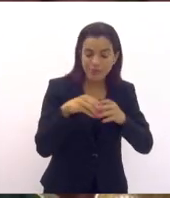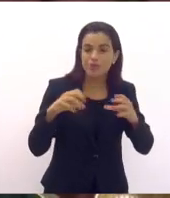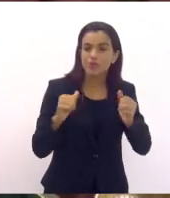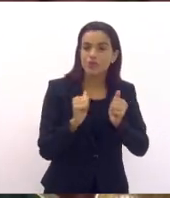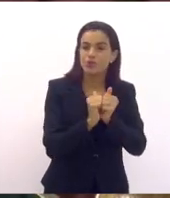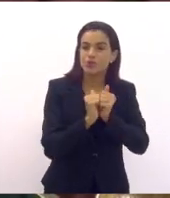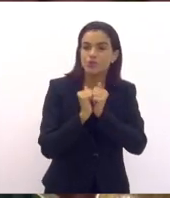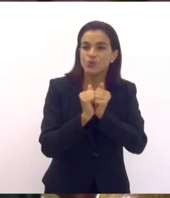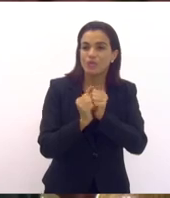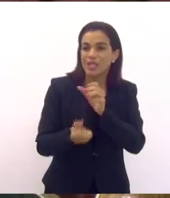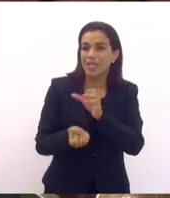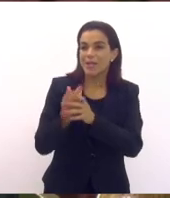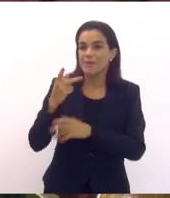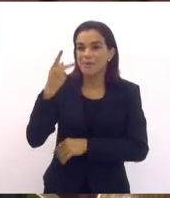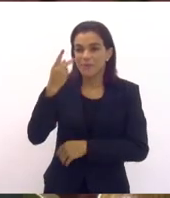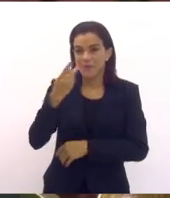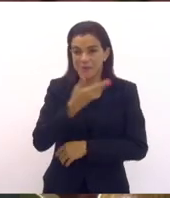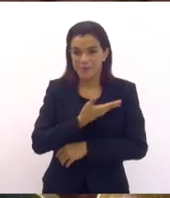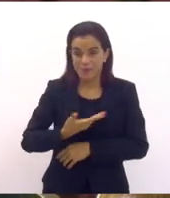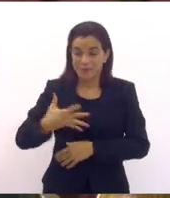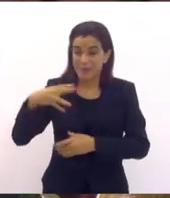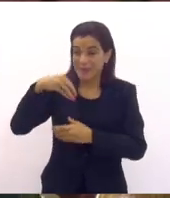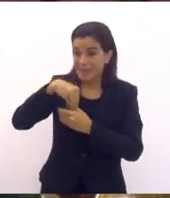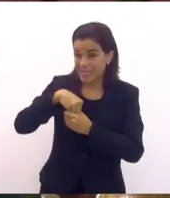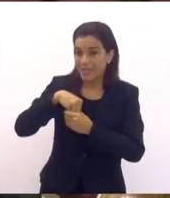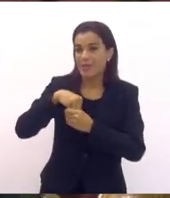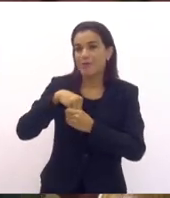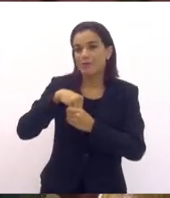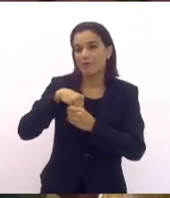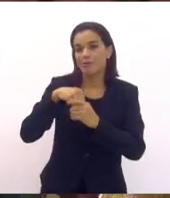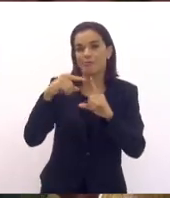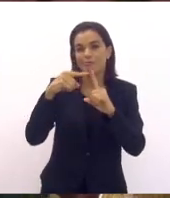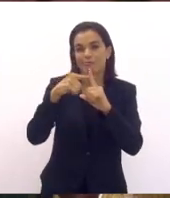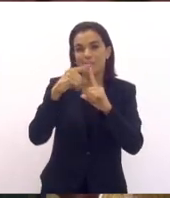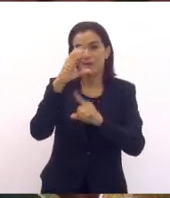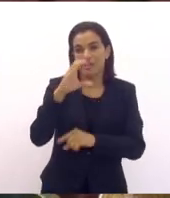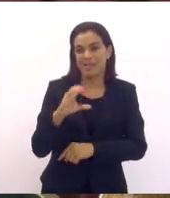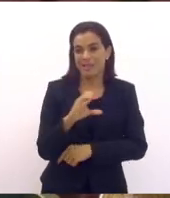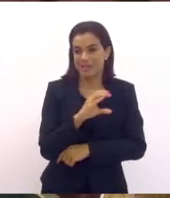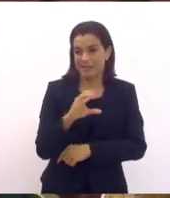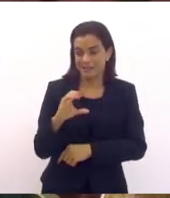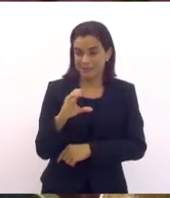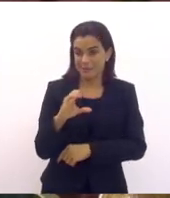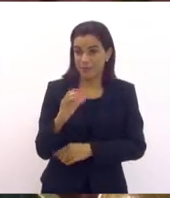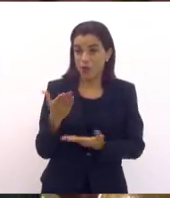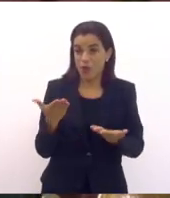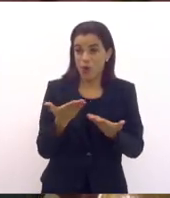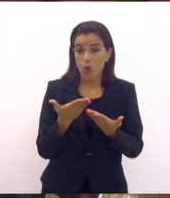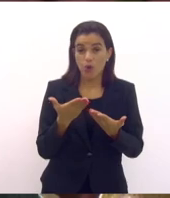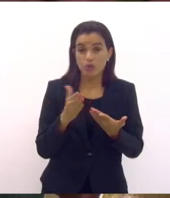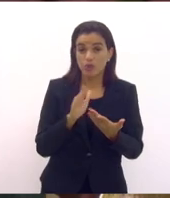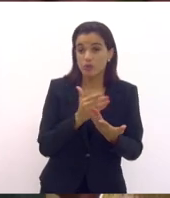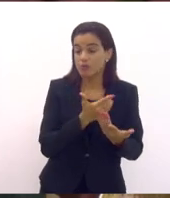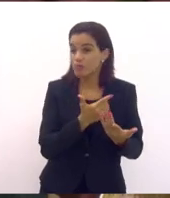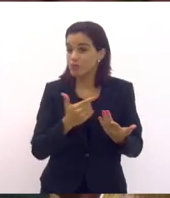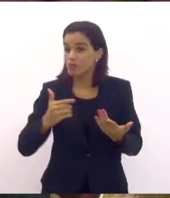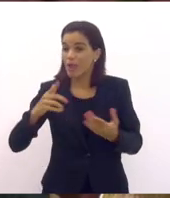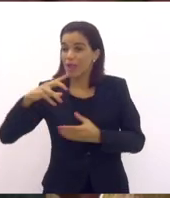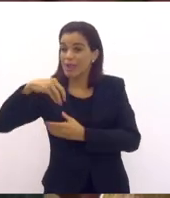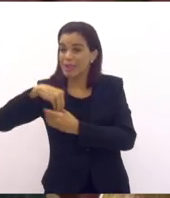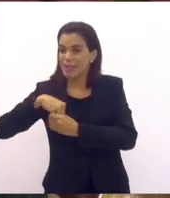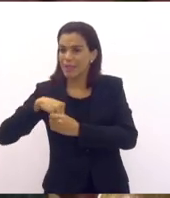fazendo políticas públicas dentro da igreja e hoje numa outra posição dentro do Governo do